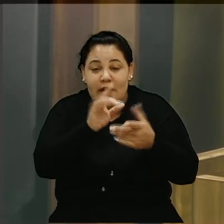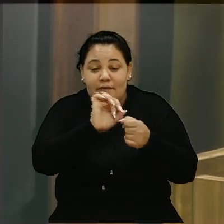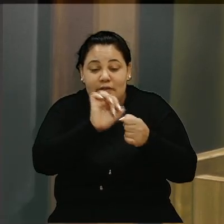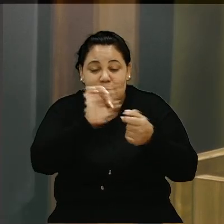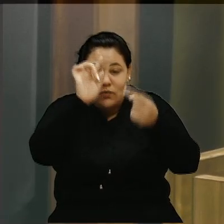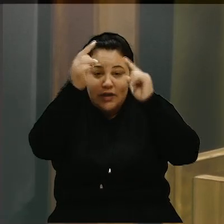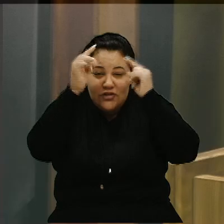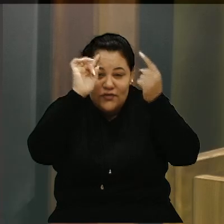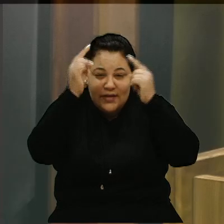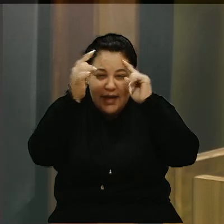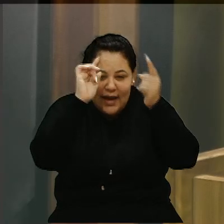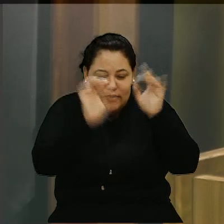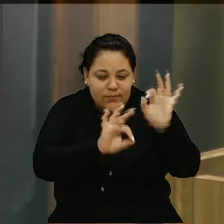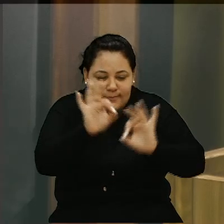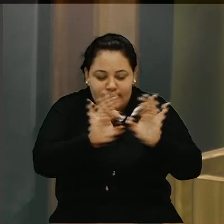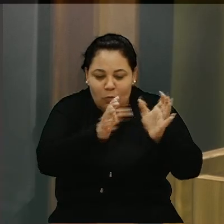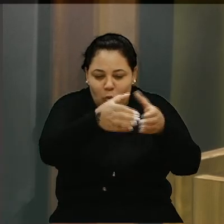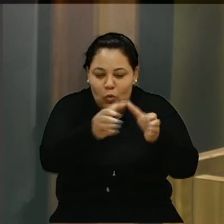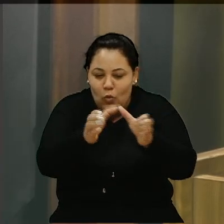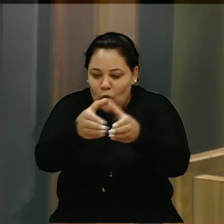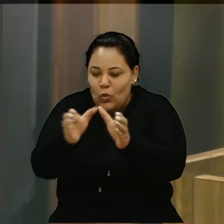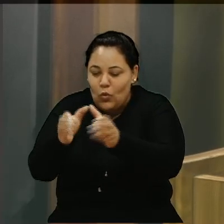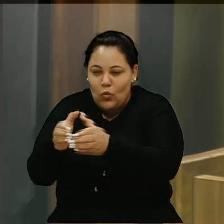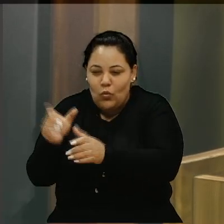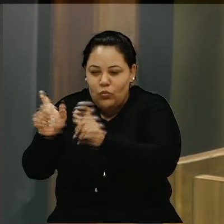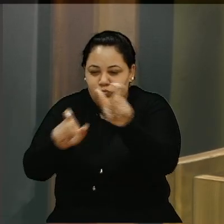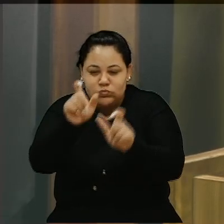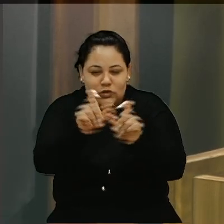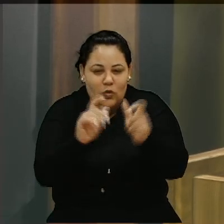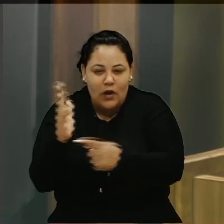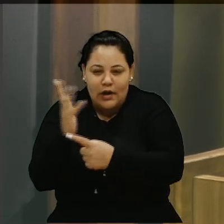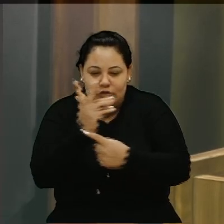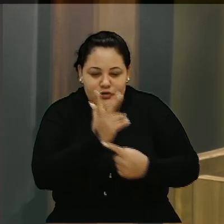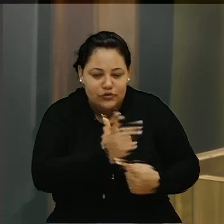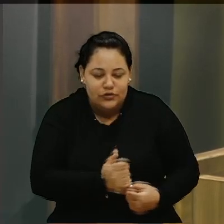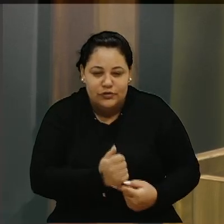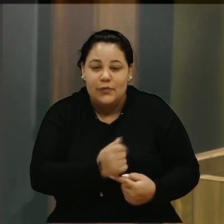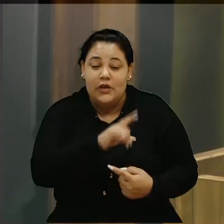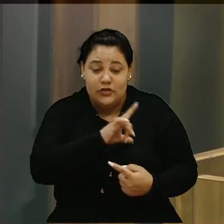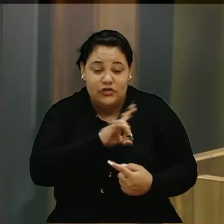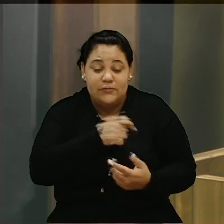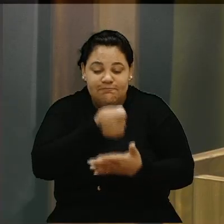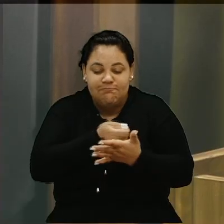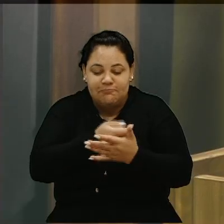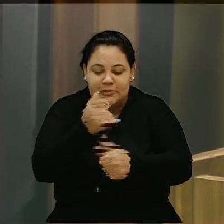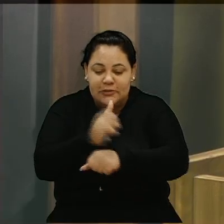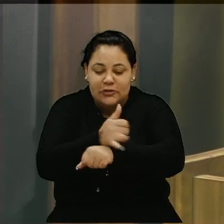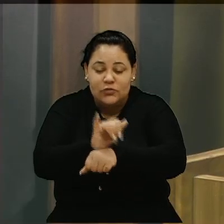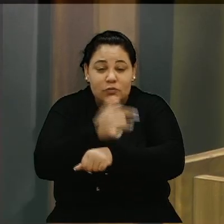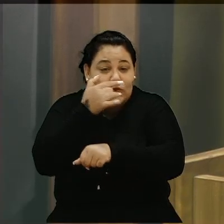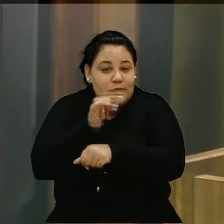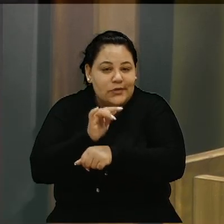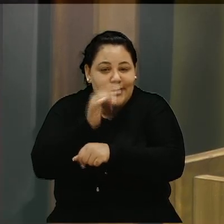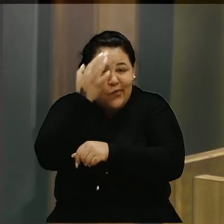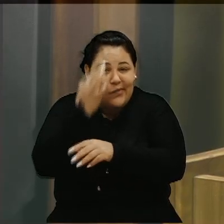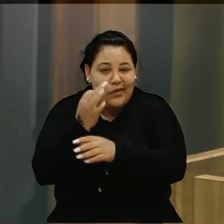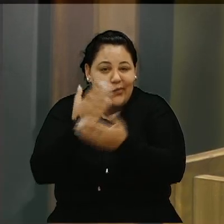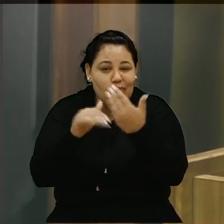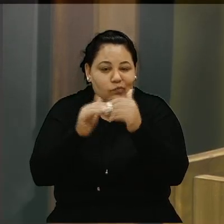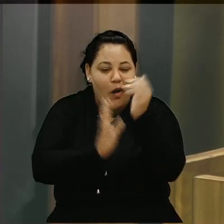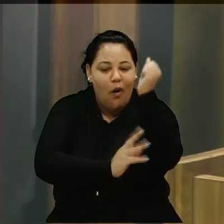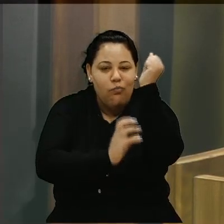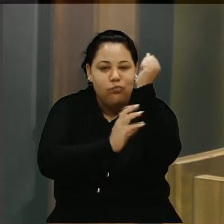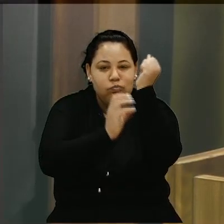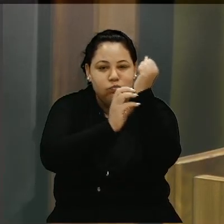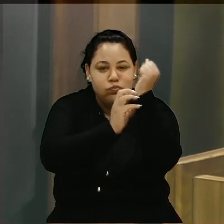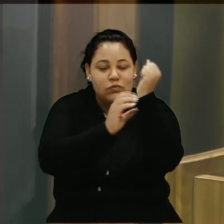com jovens entusiastas do meio artístico, e que aos poucos buscavam meios para compreender os trâmites burocráticos que tornariam possível